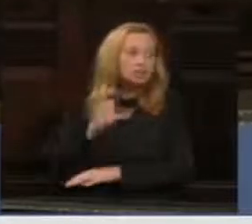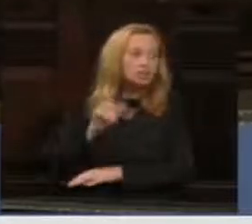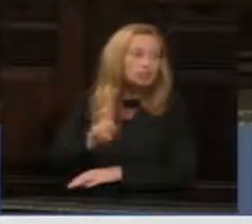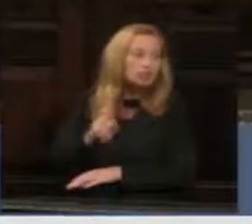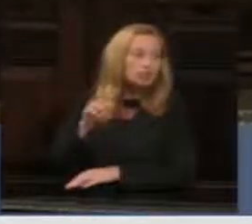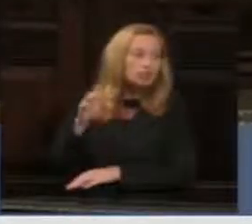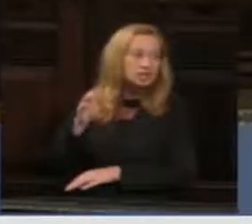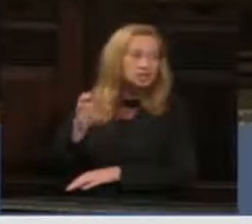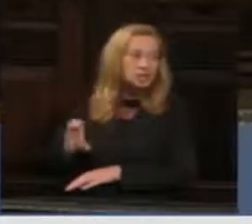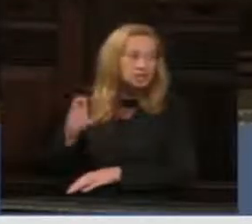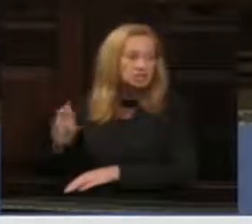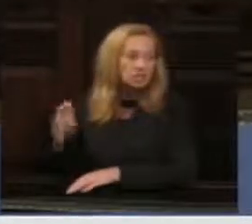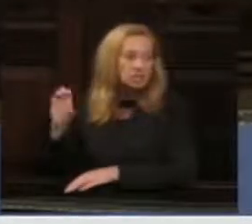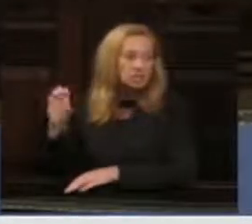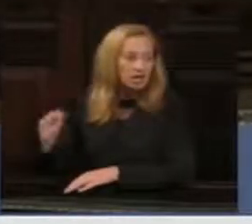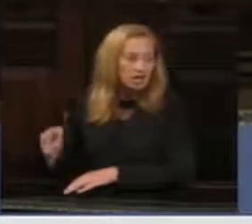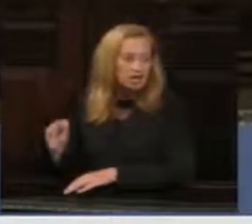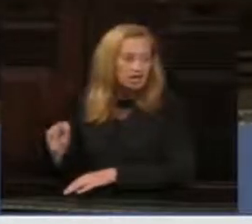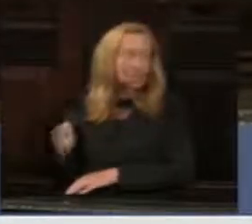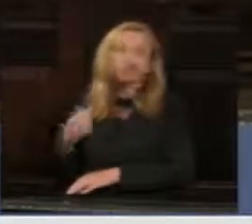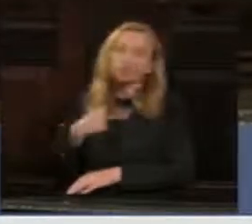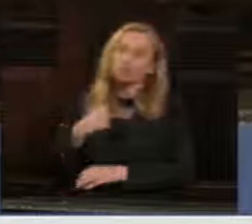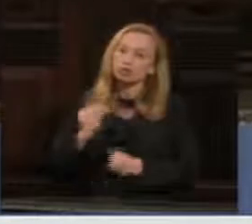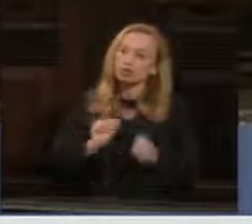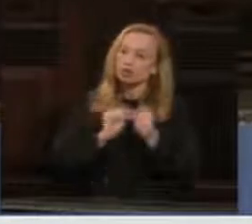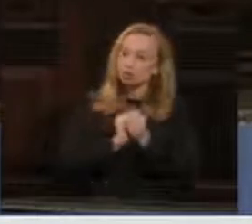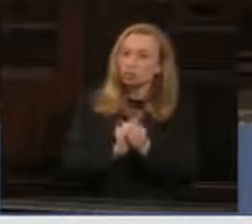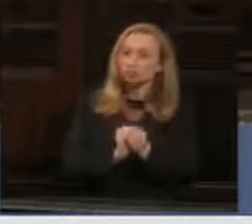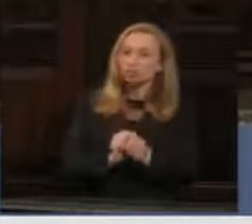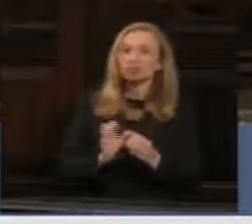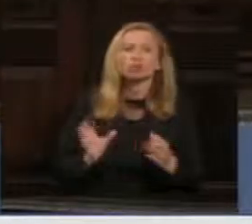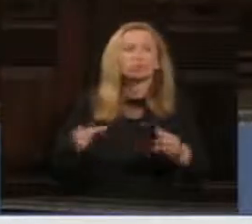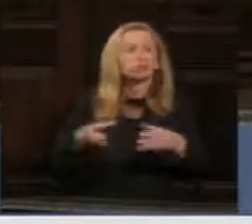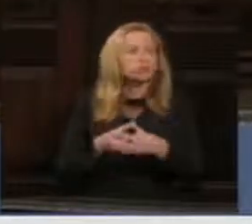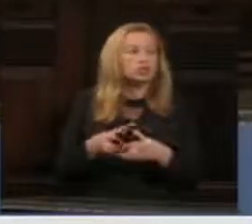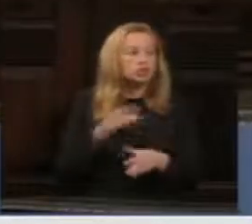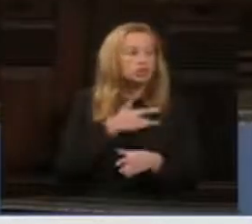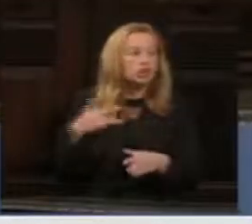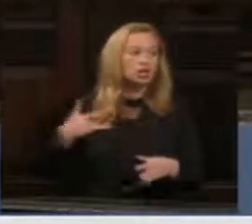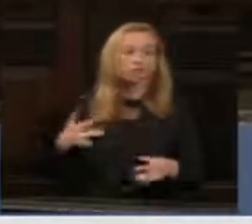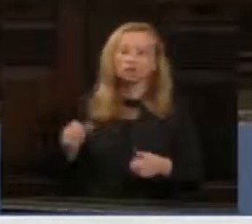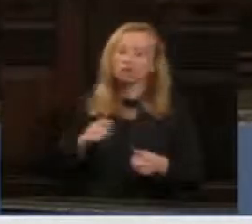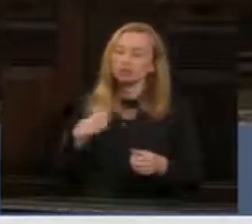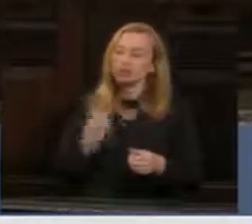PCCS. Quando eu presidi a Comissão de Saúde, nós garantimos, junto com